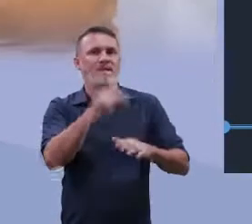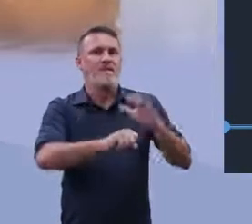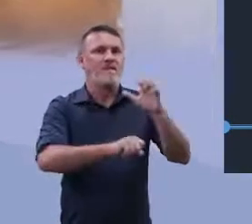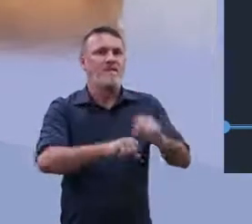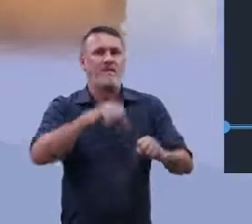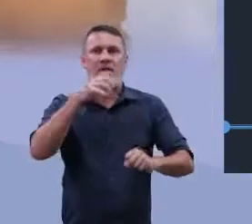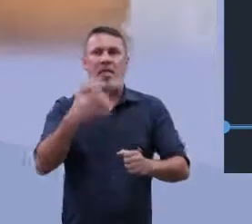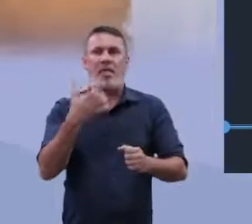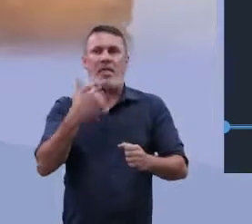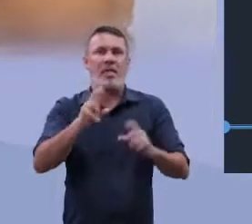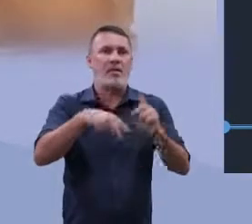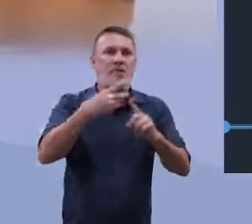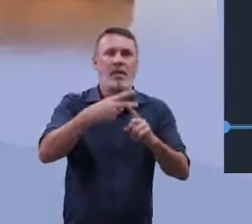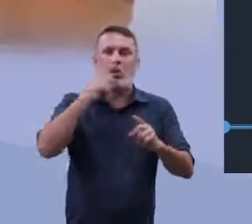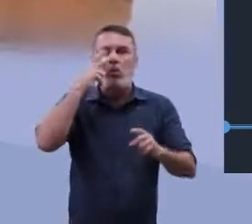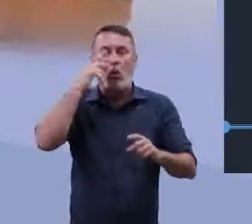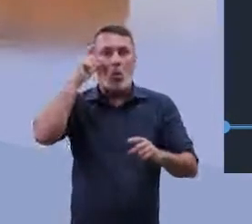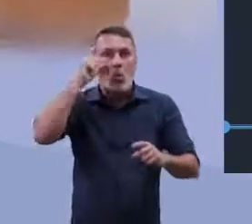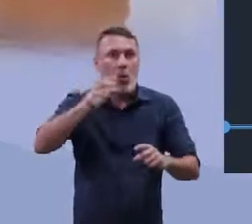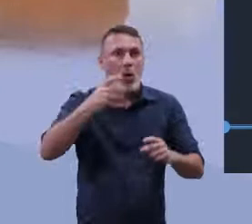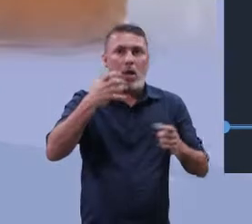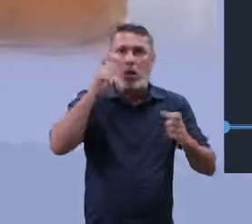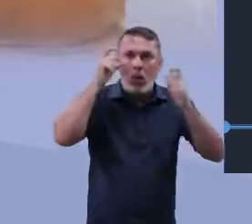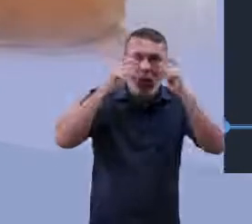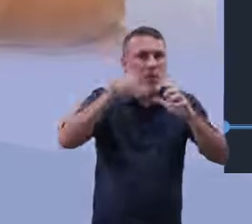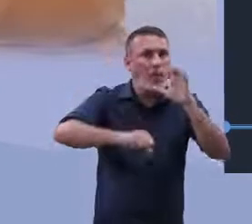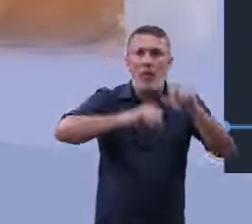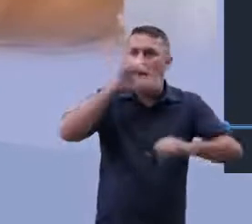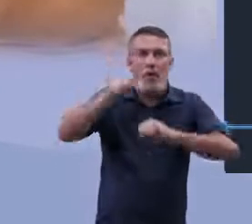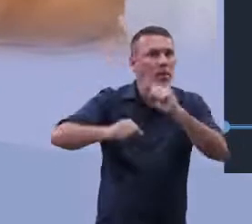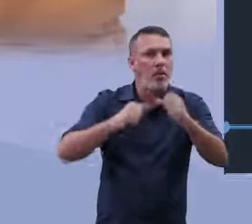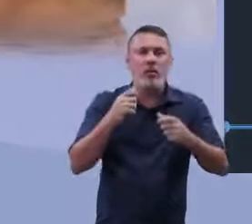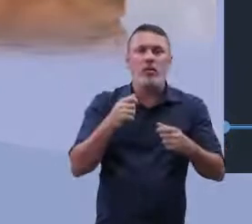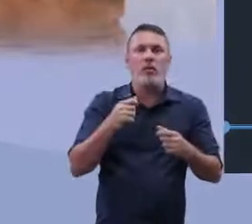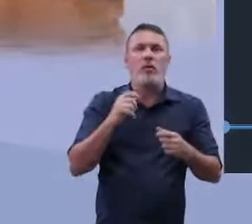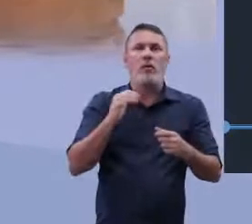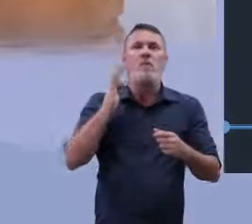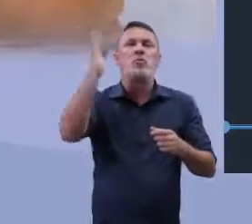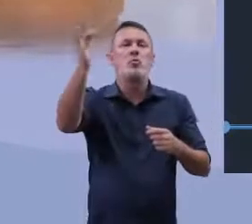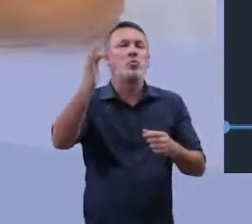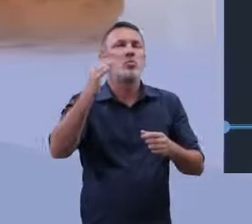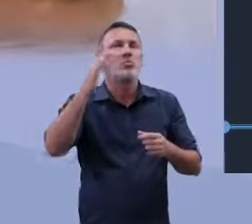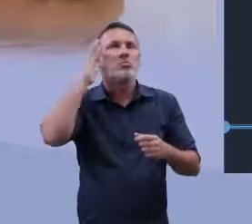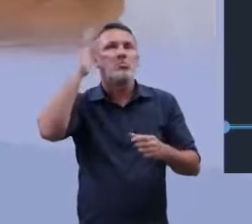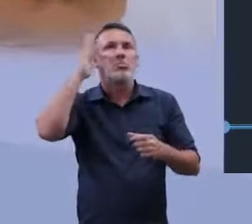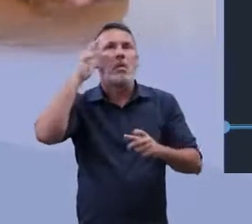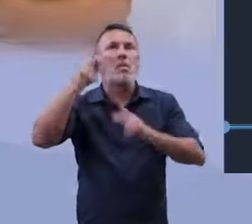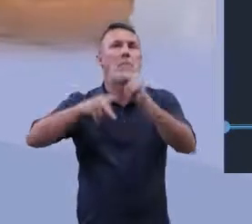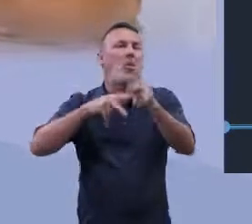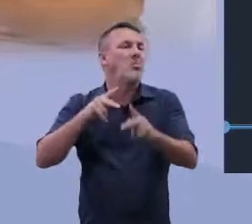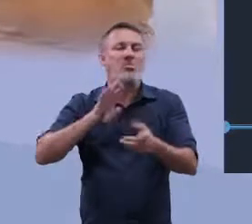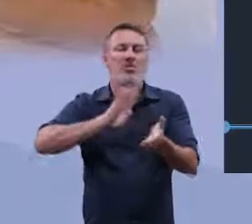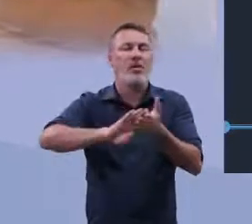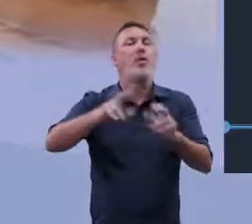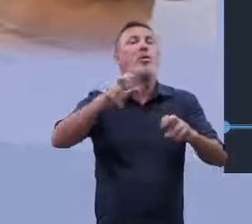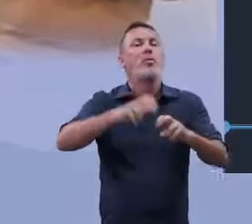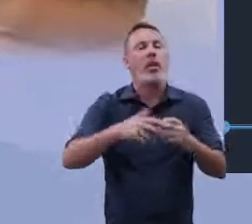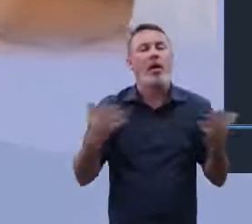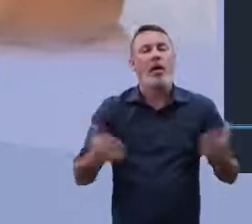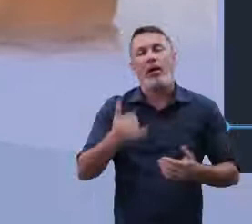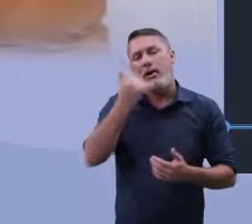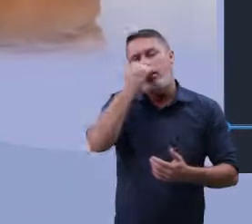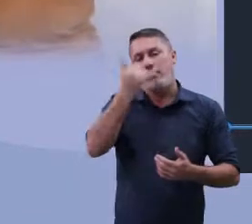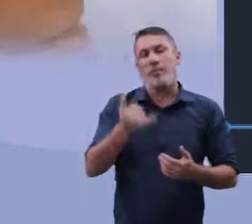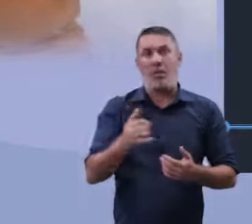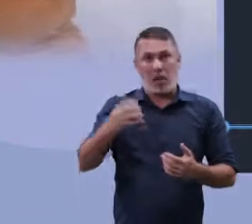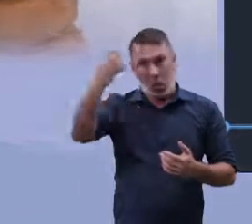as coisas além do que poderiam, né? De uma forma muito mais abrangente, sem pensar nas gerações futuras, e por isso nós estamos passando